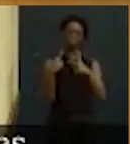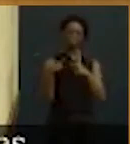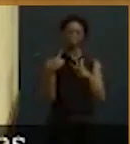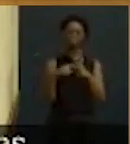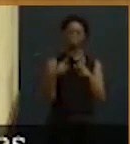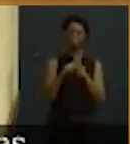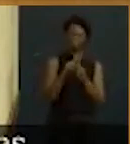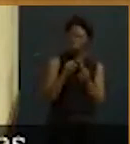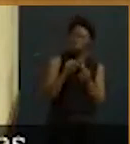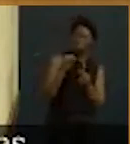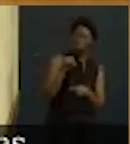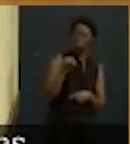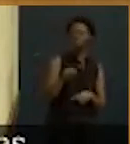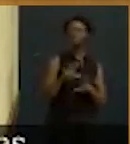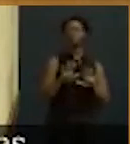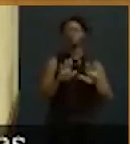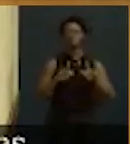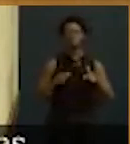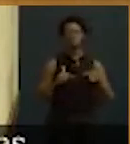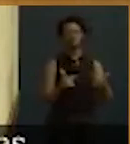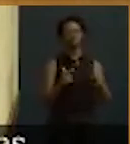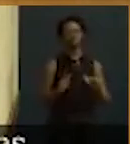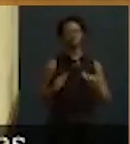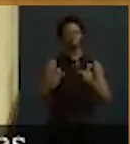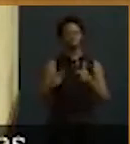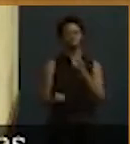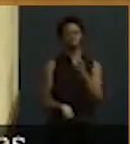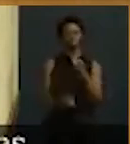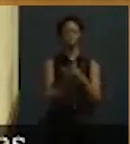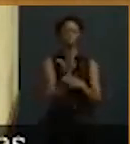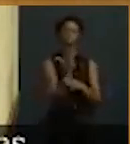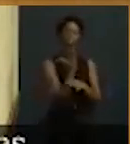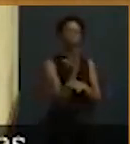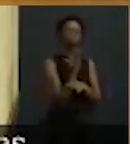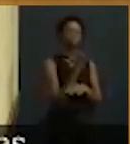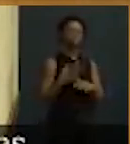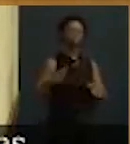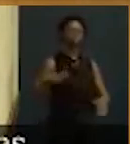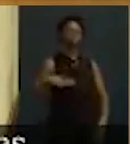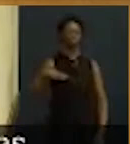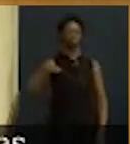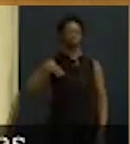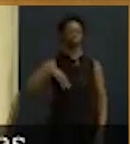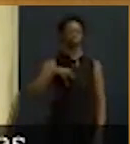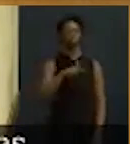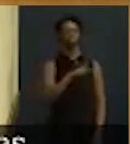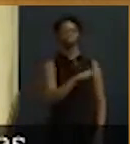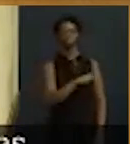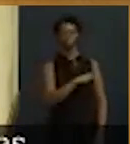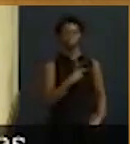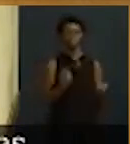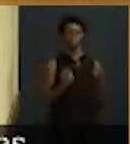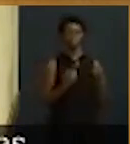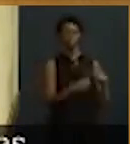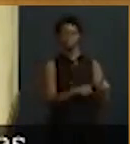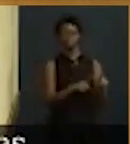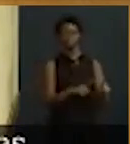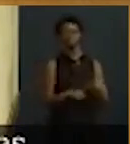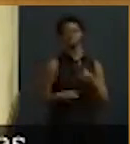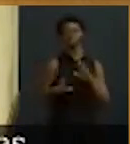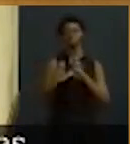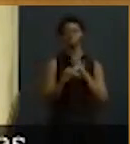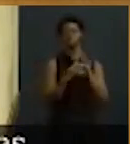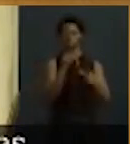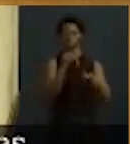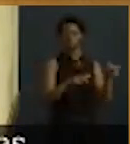visto inúmeras ações deflagradas pelo Ministério Público no combate às milícias, ao tráfico de drogas